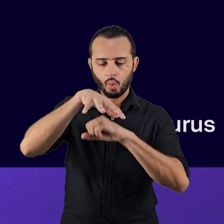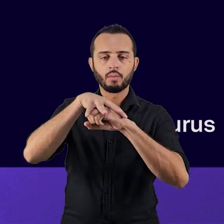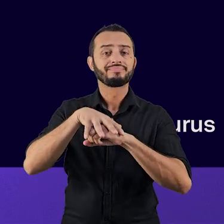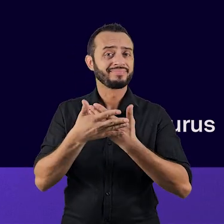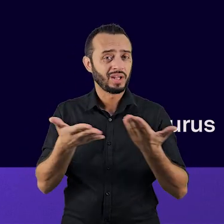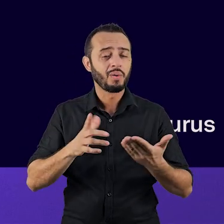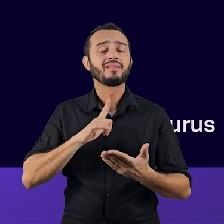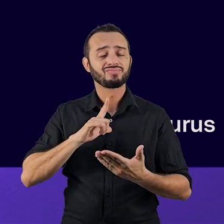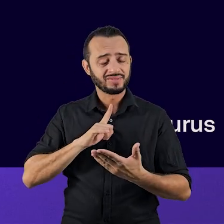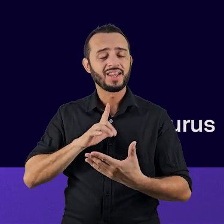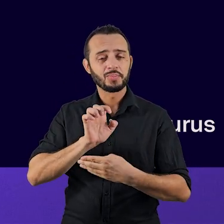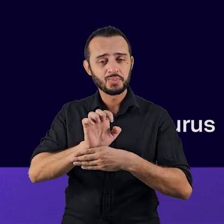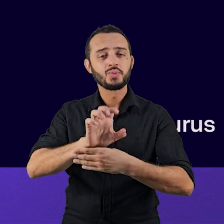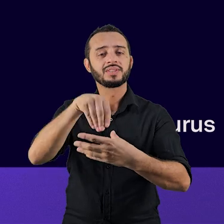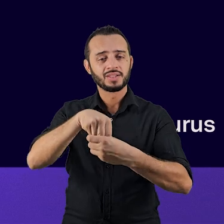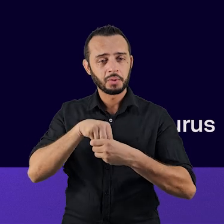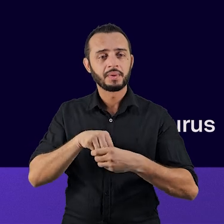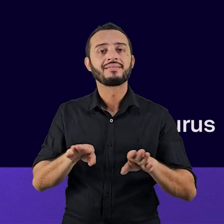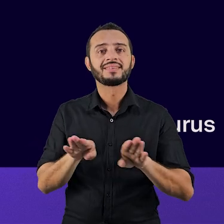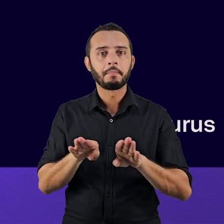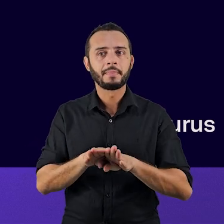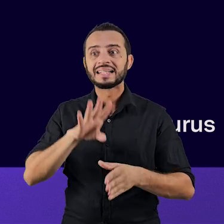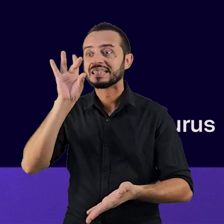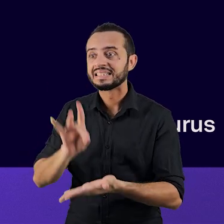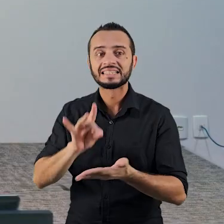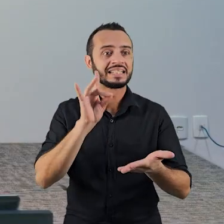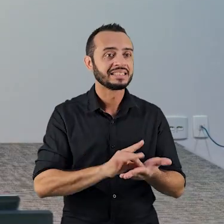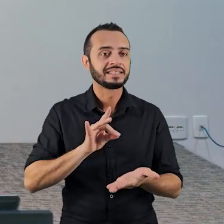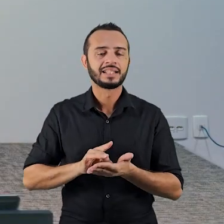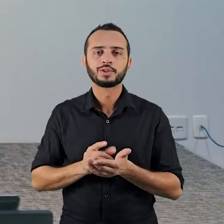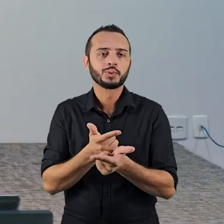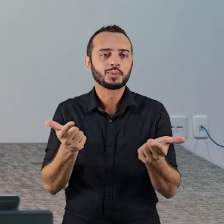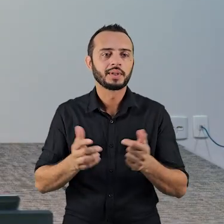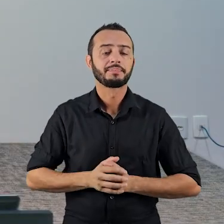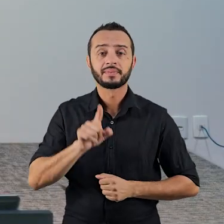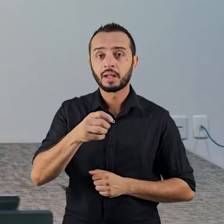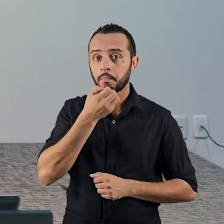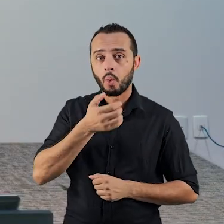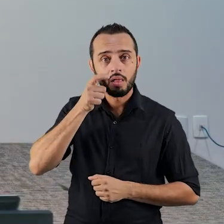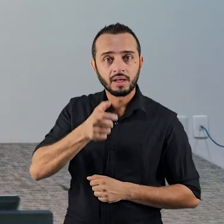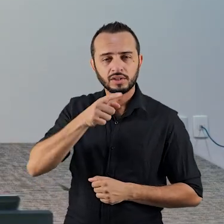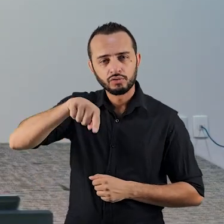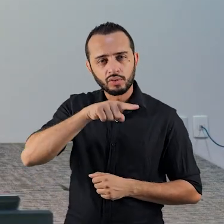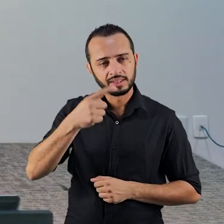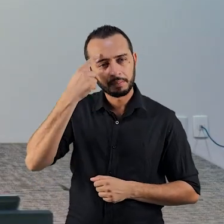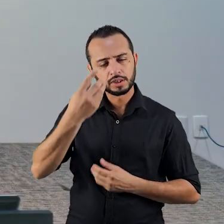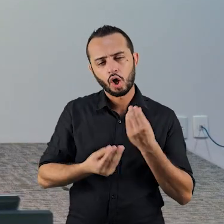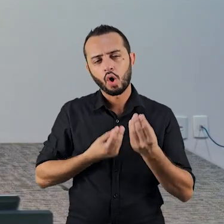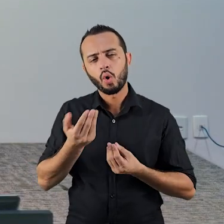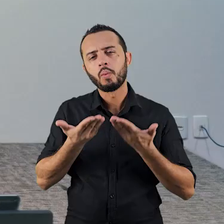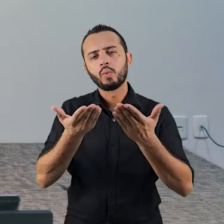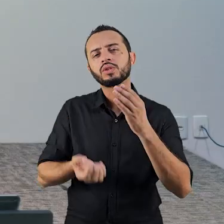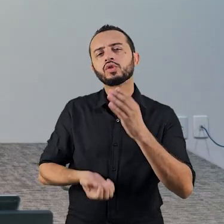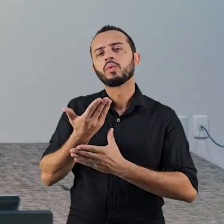Então a entropia também traz esse caráter de incerteza. Tá? E é muito legal você pensar como que